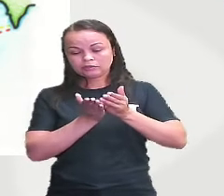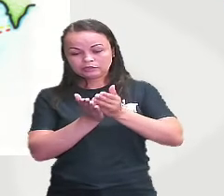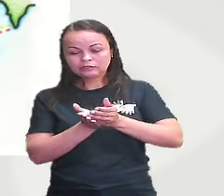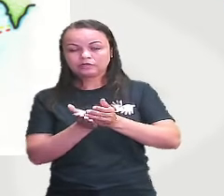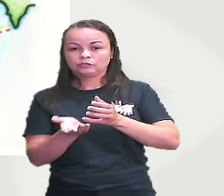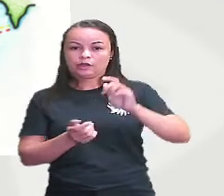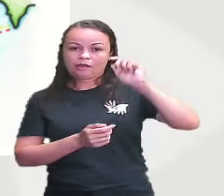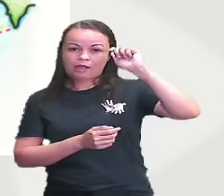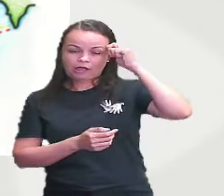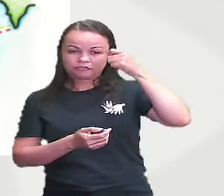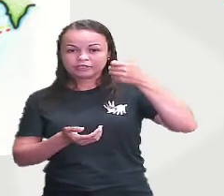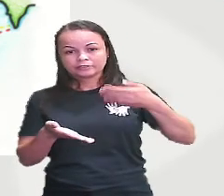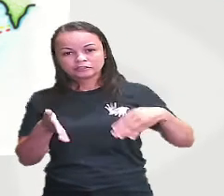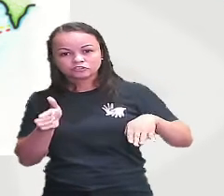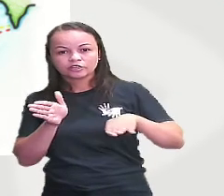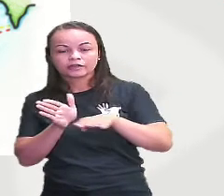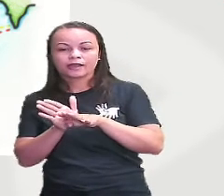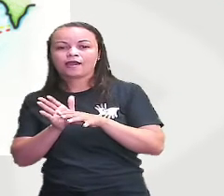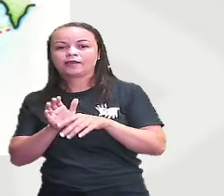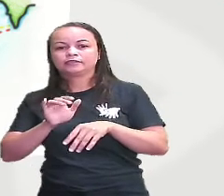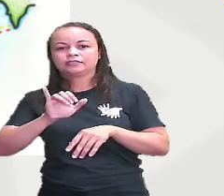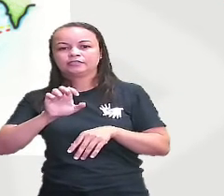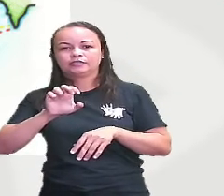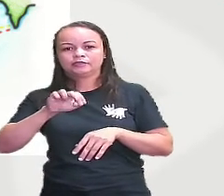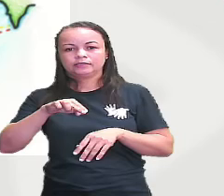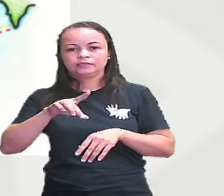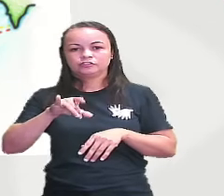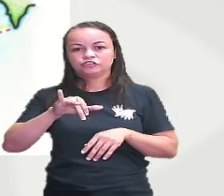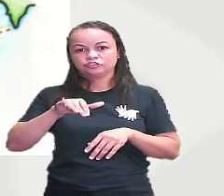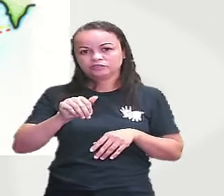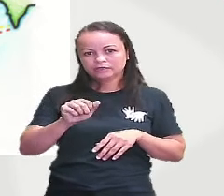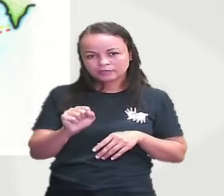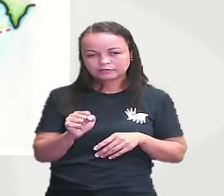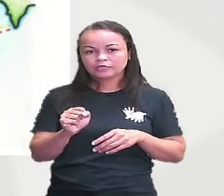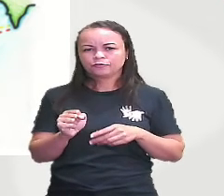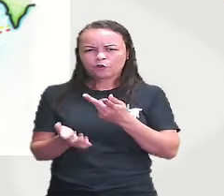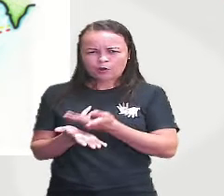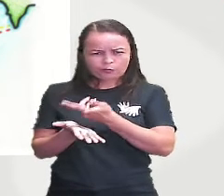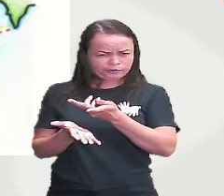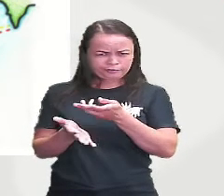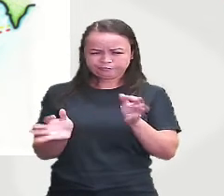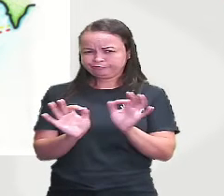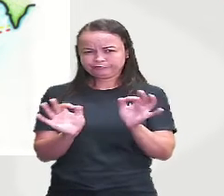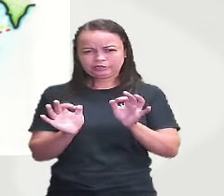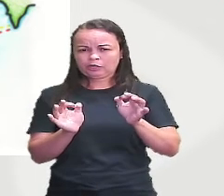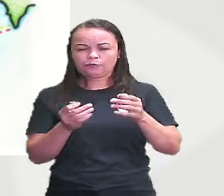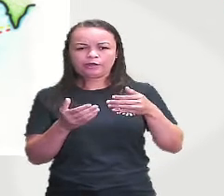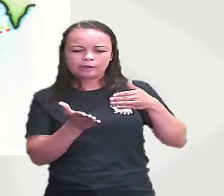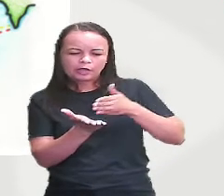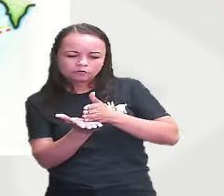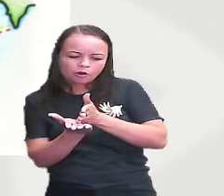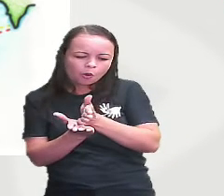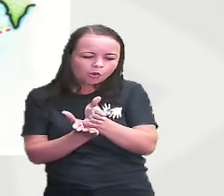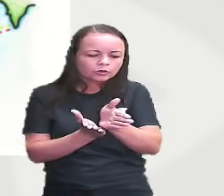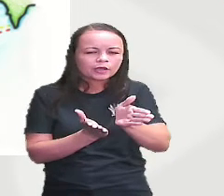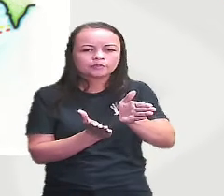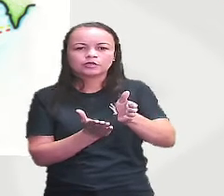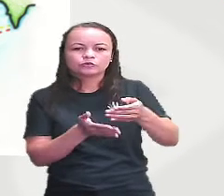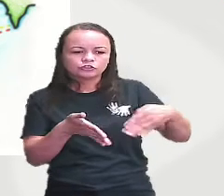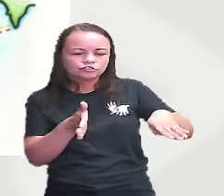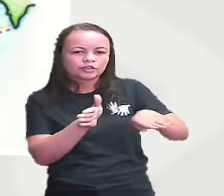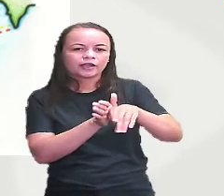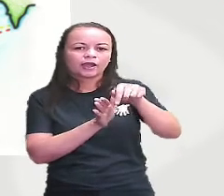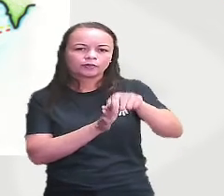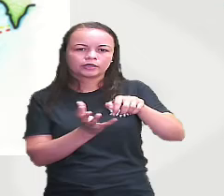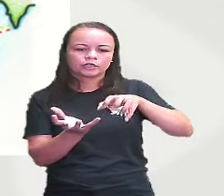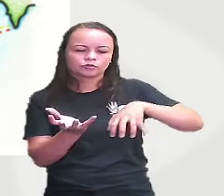africana até chegar às Índias, que não foi o que aconteceu. Eles pegaram a outra rota e chegaram aqui no continente americano, certo? Então,